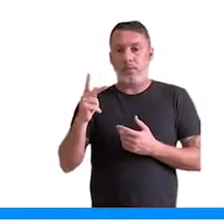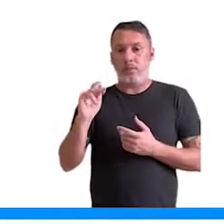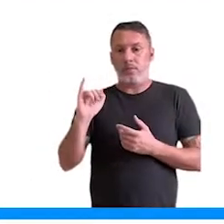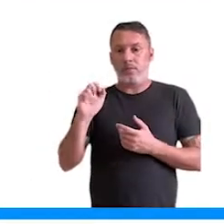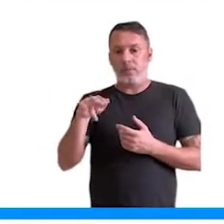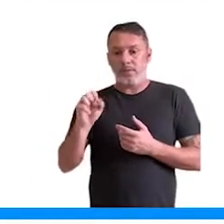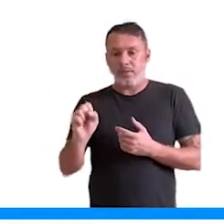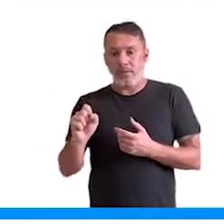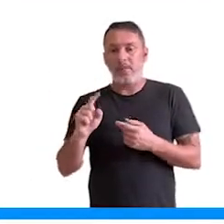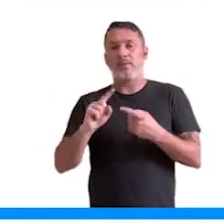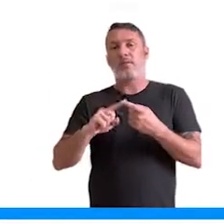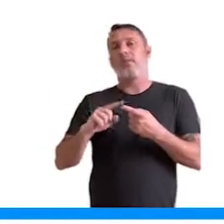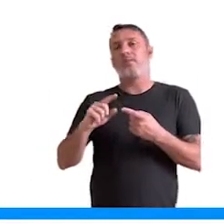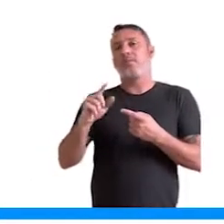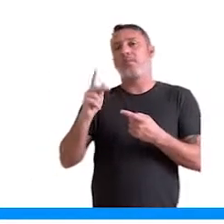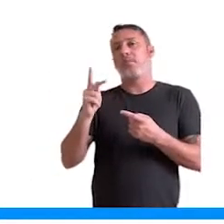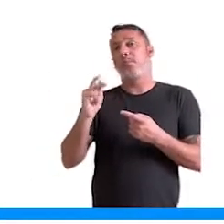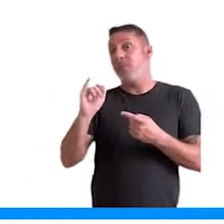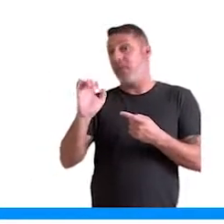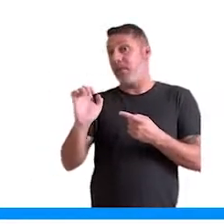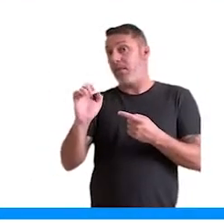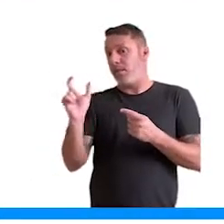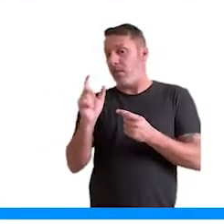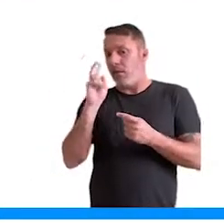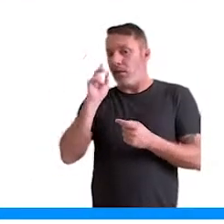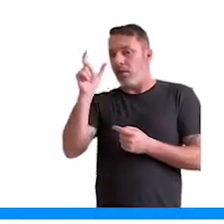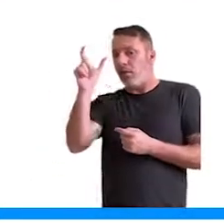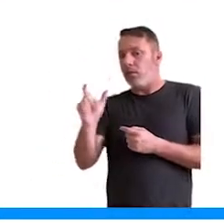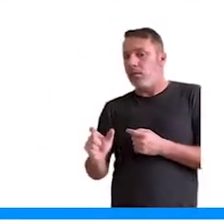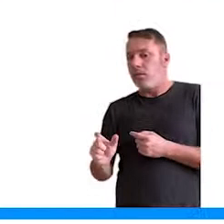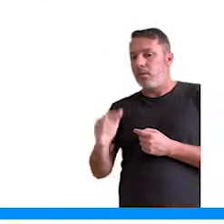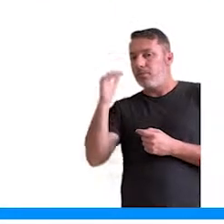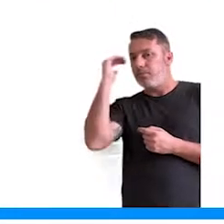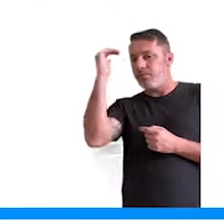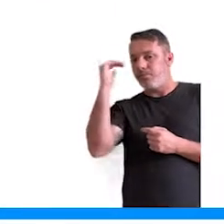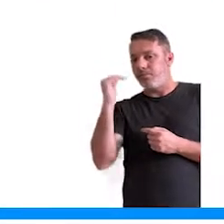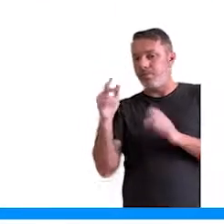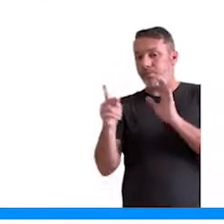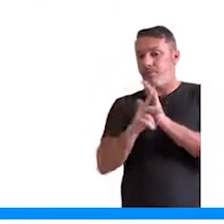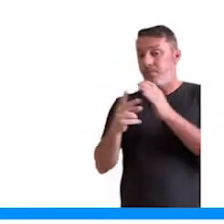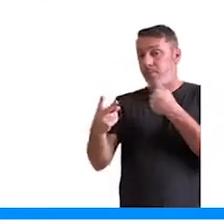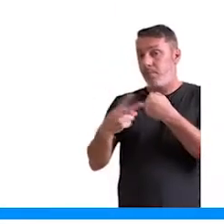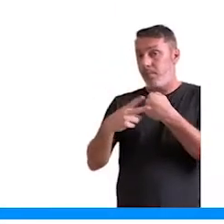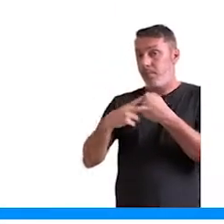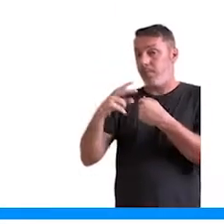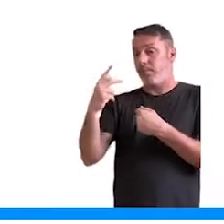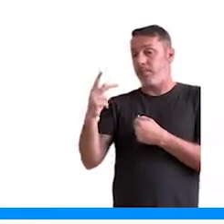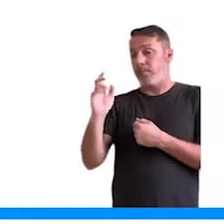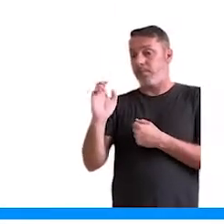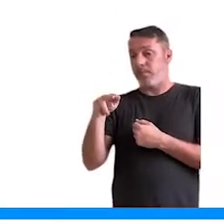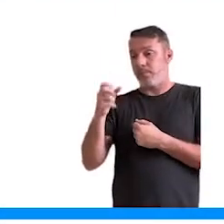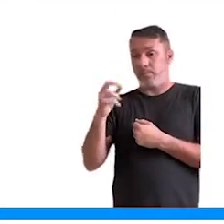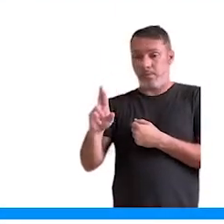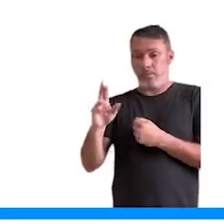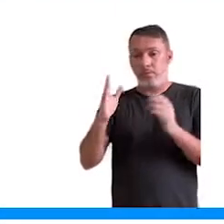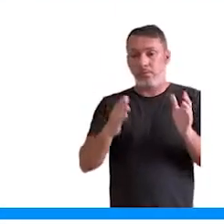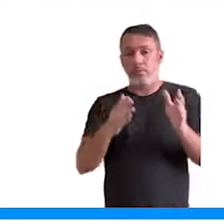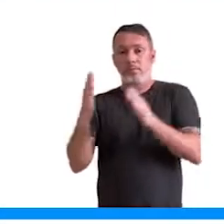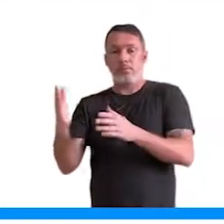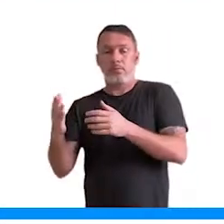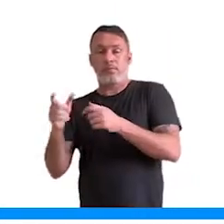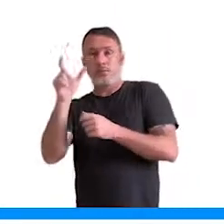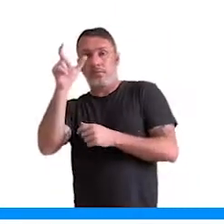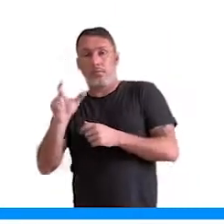estén. Pensar, que eu pense, que tu penses, que ele pense, que nosotros pensemos, que vosotros penseis, que